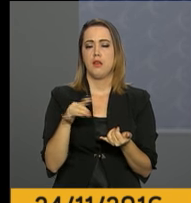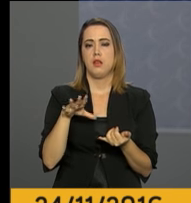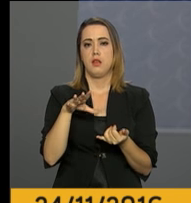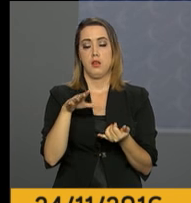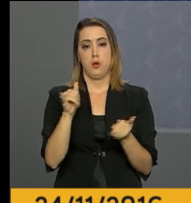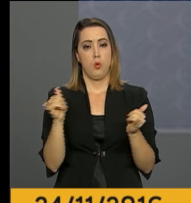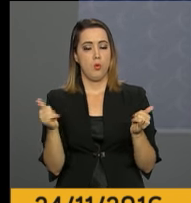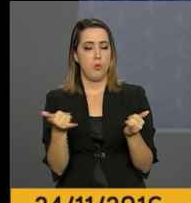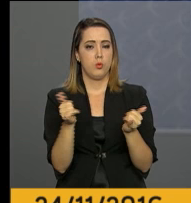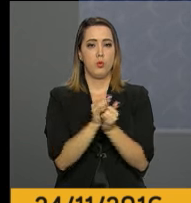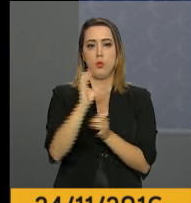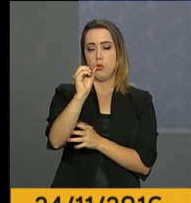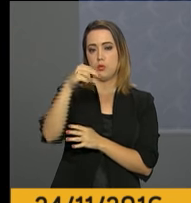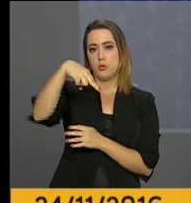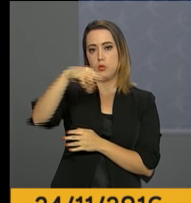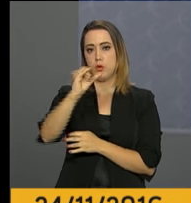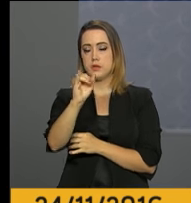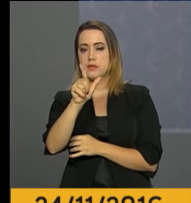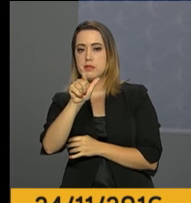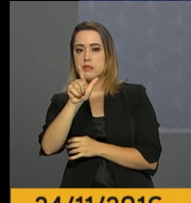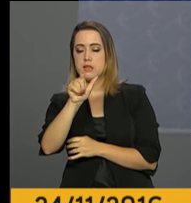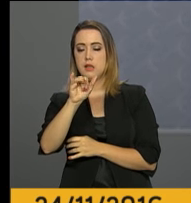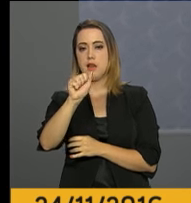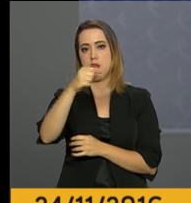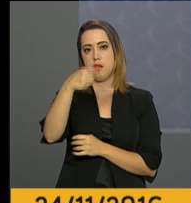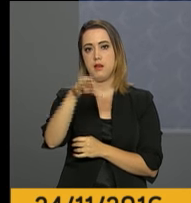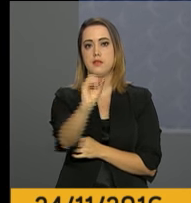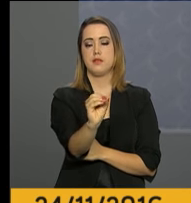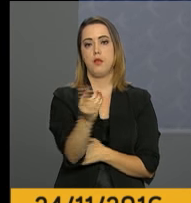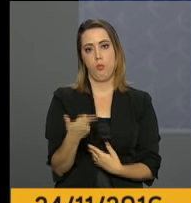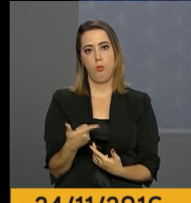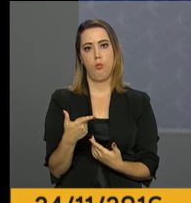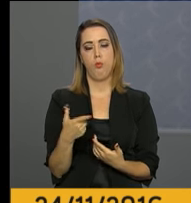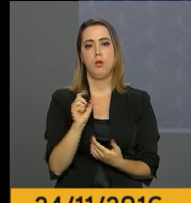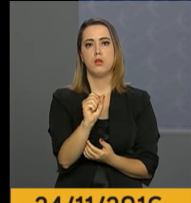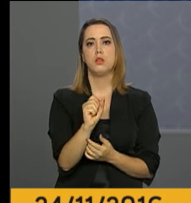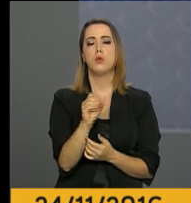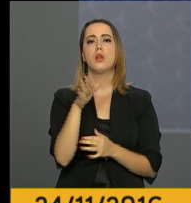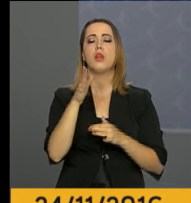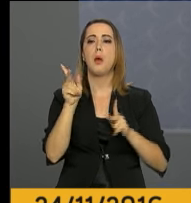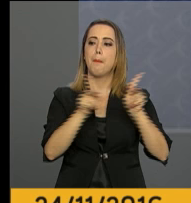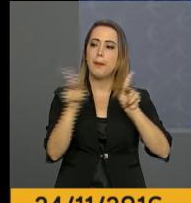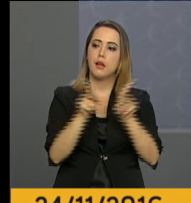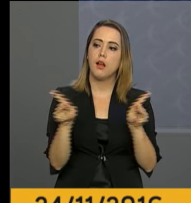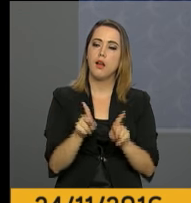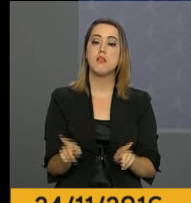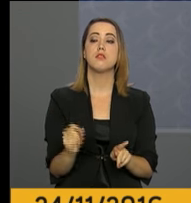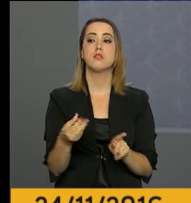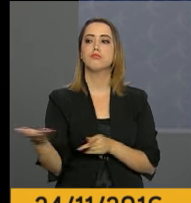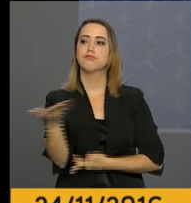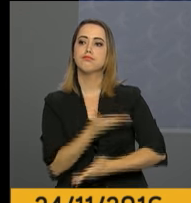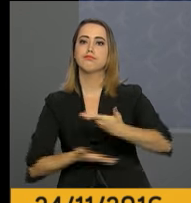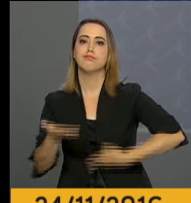convenhamos é que a legislação Processual Civil passou a adotar o fenômeno da conciliação que é pacificar a relação